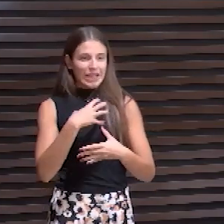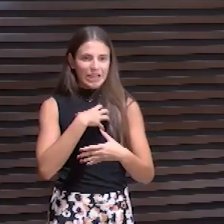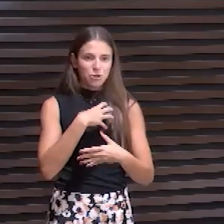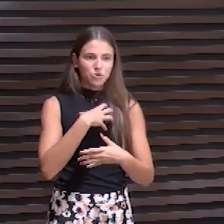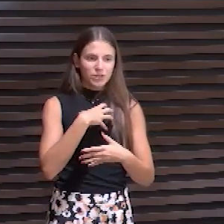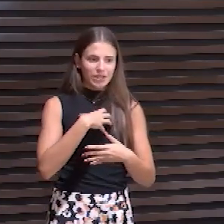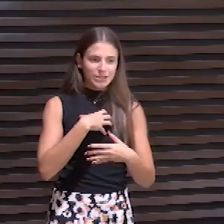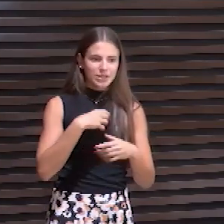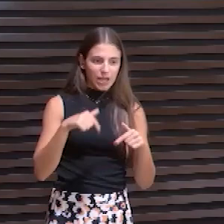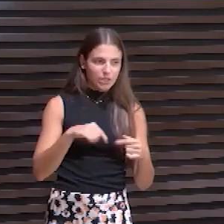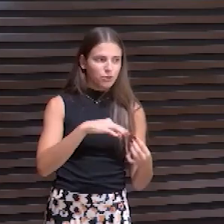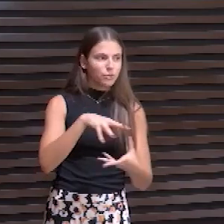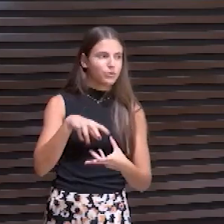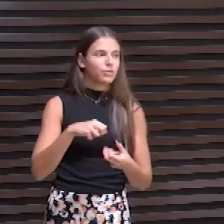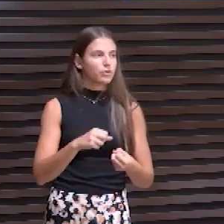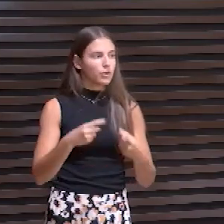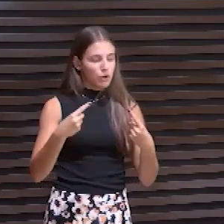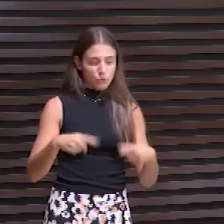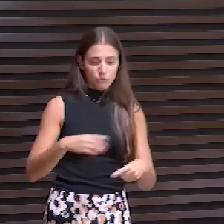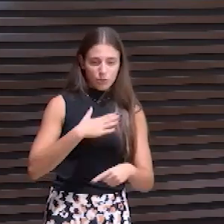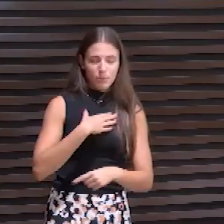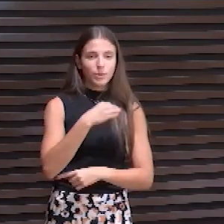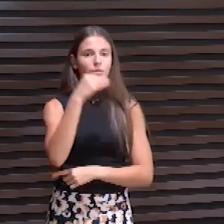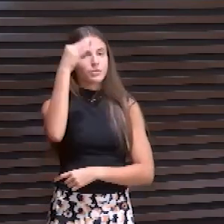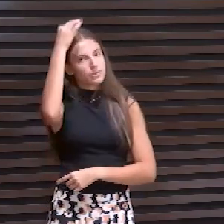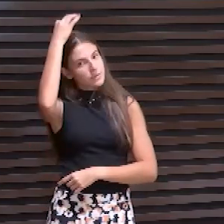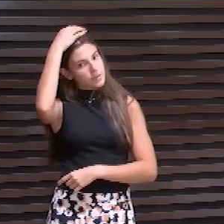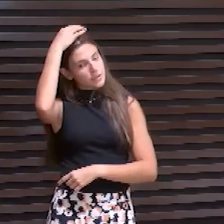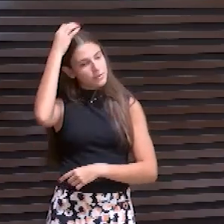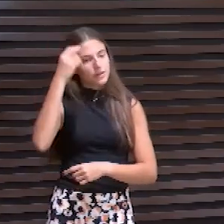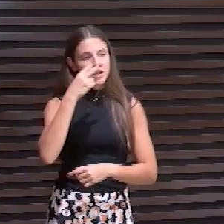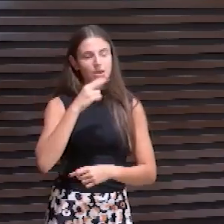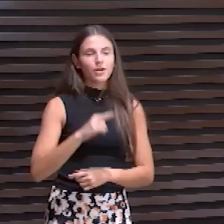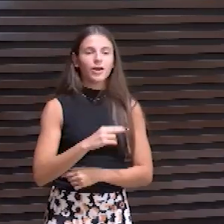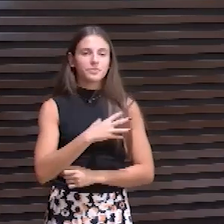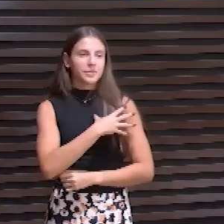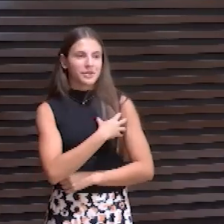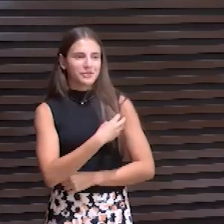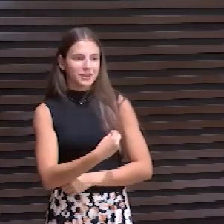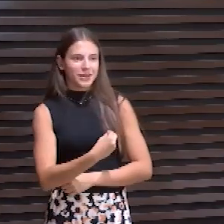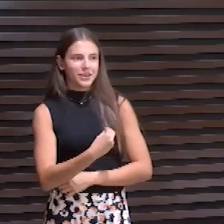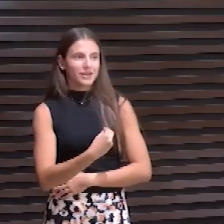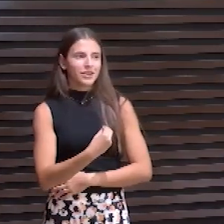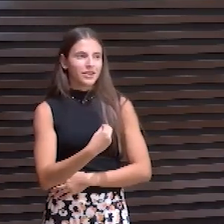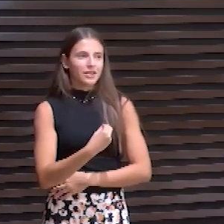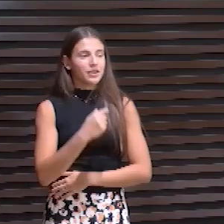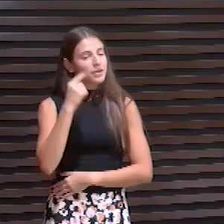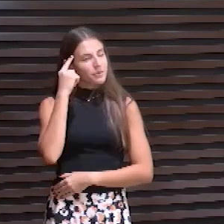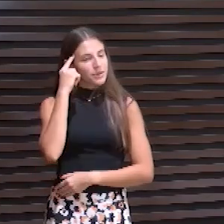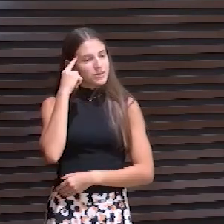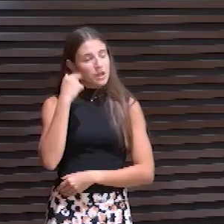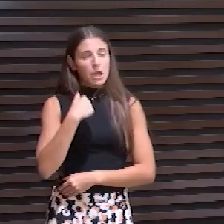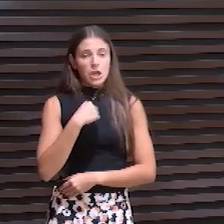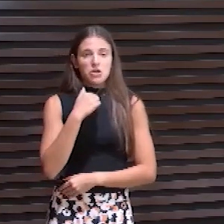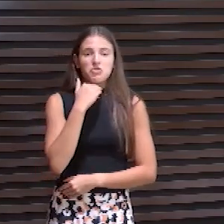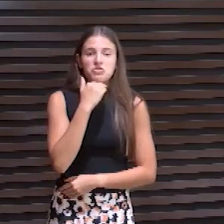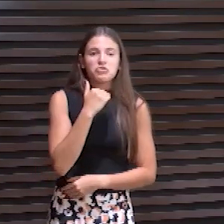ainda, lutando com o meu espírito, eu olho para minha filha, e eu falo, eu nunca entregaria minha